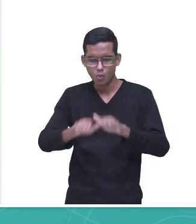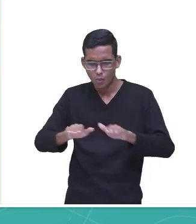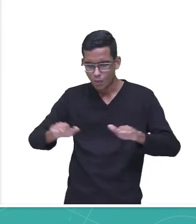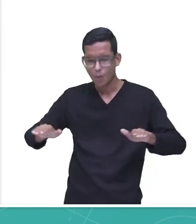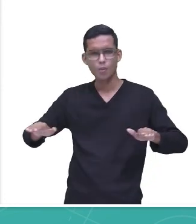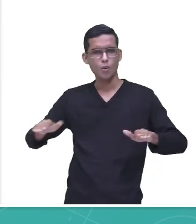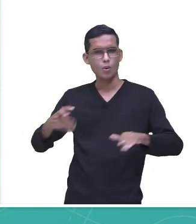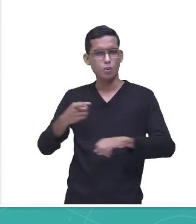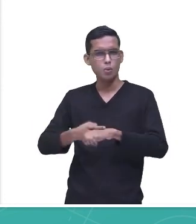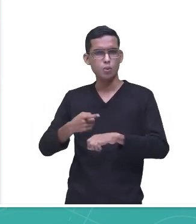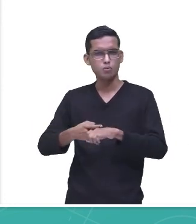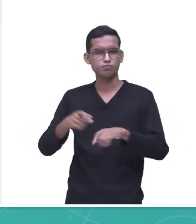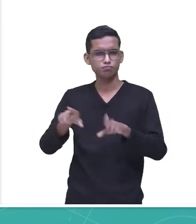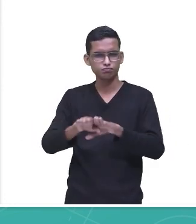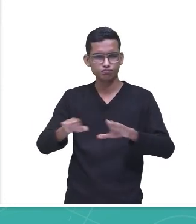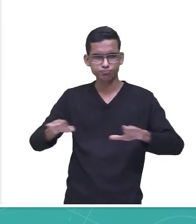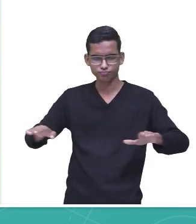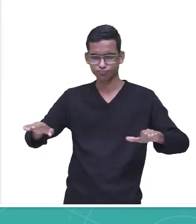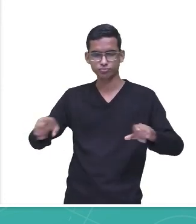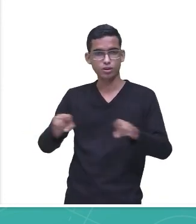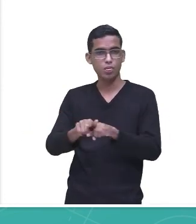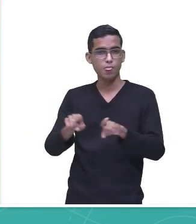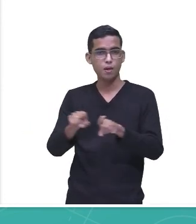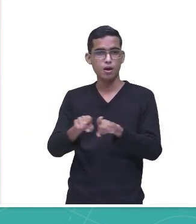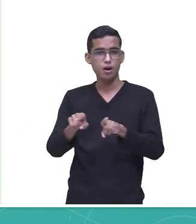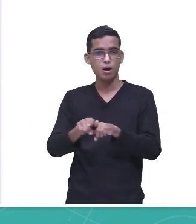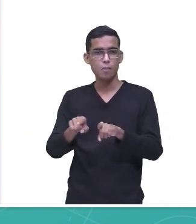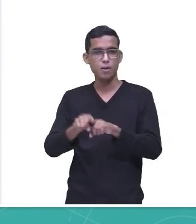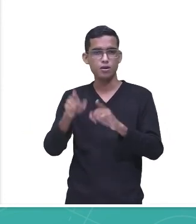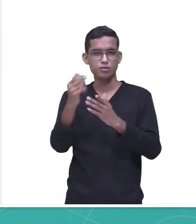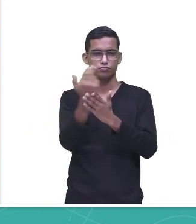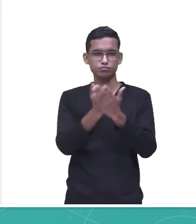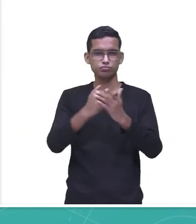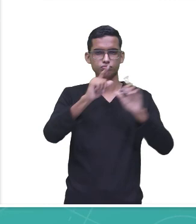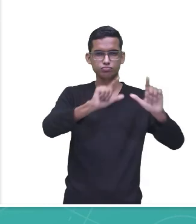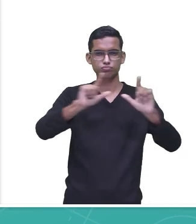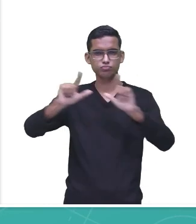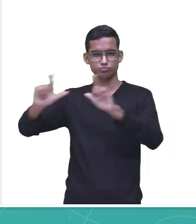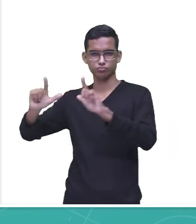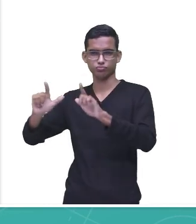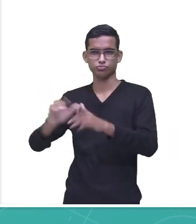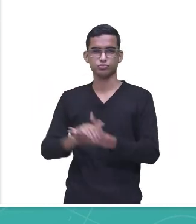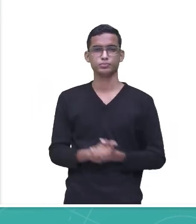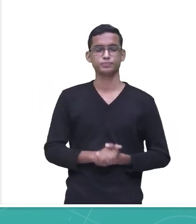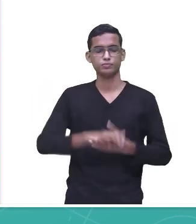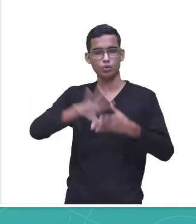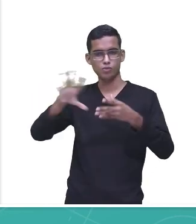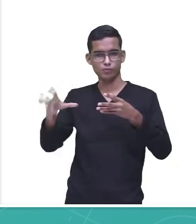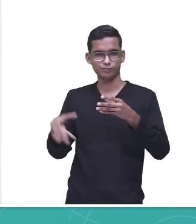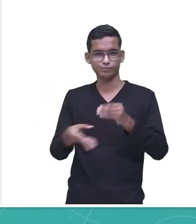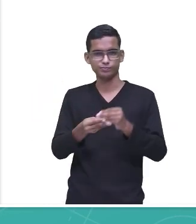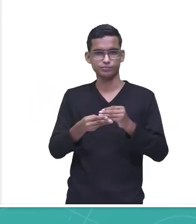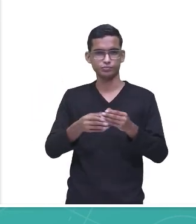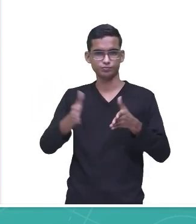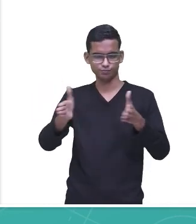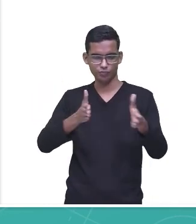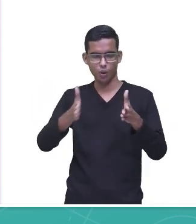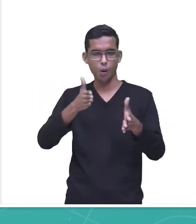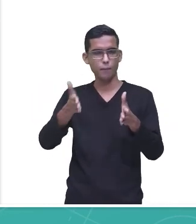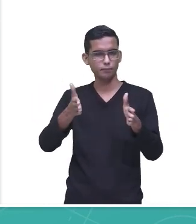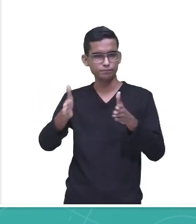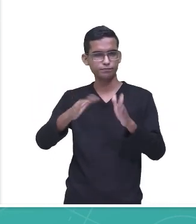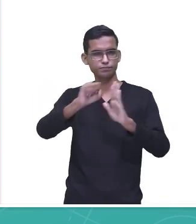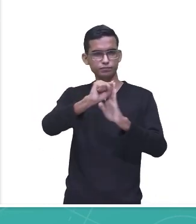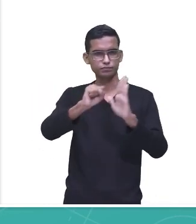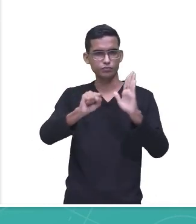Elas preenchiam as paredes dos templos religiosos. Vamos agora ao comentário dessa questão. Durante a Idade Média, século